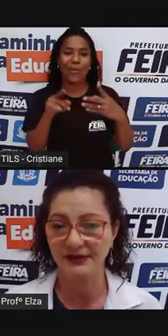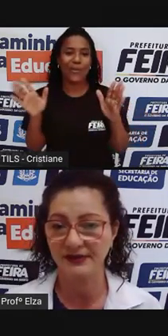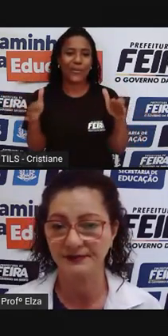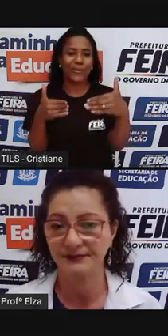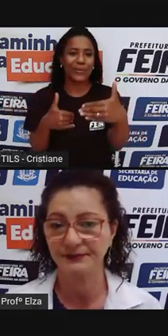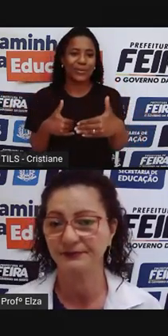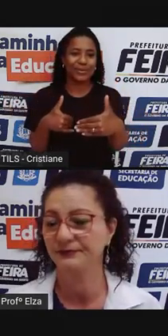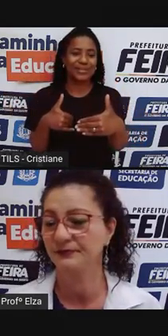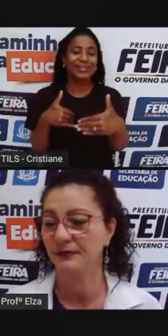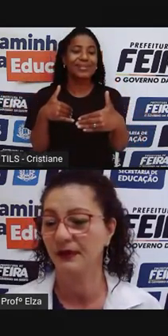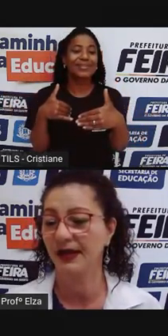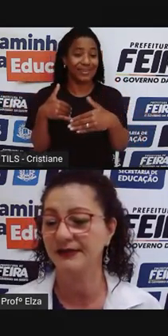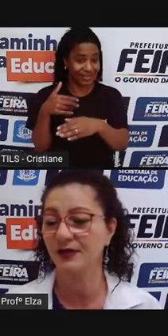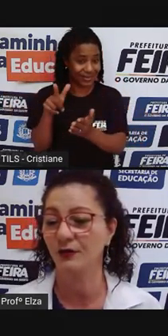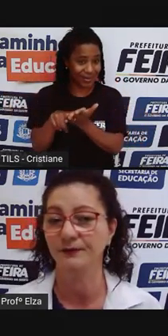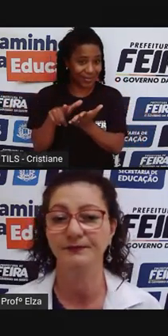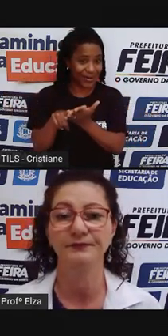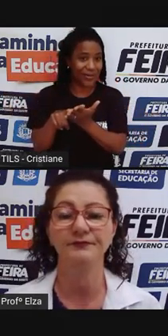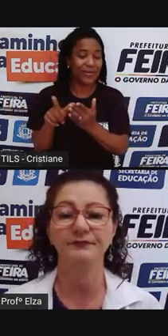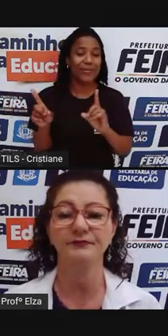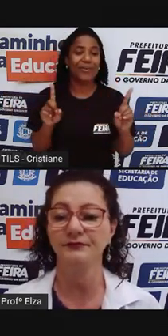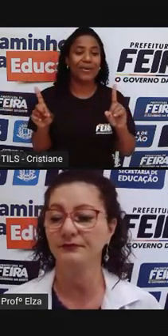box. Let's go.